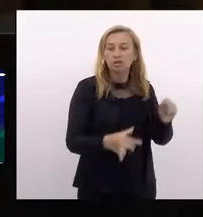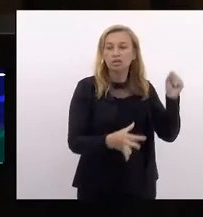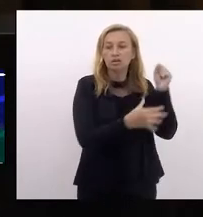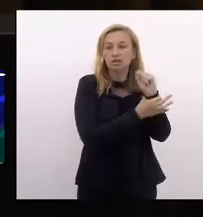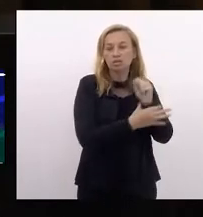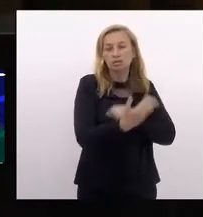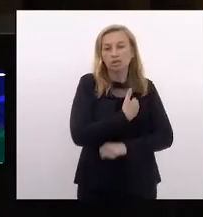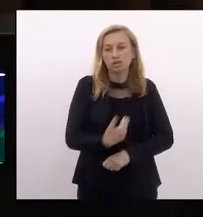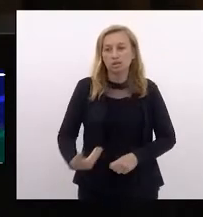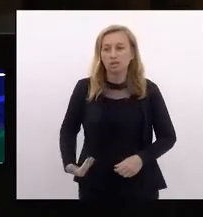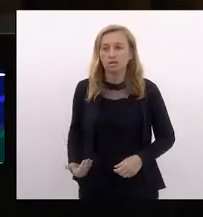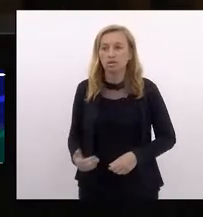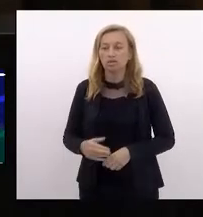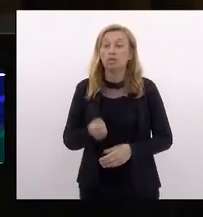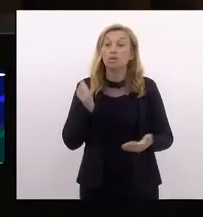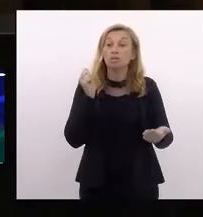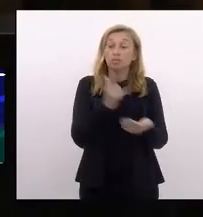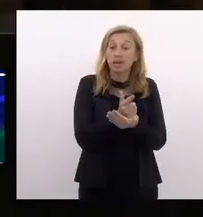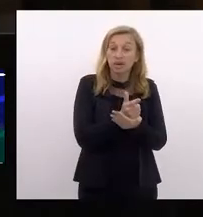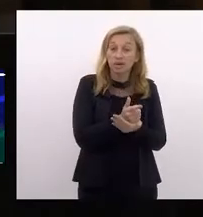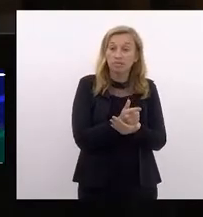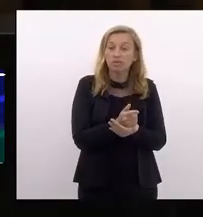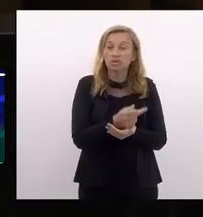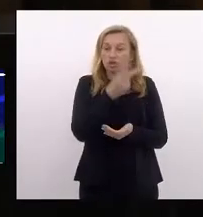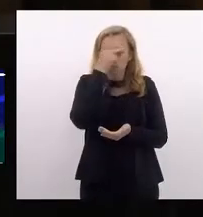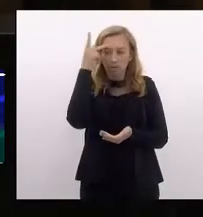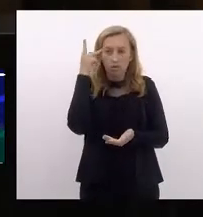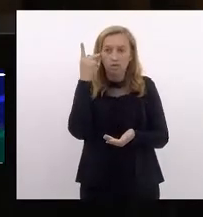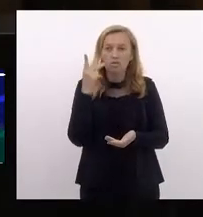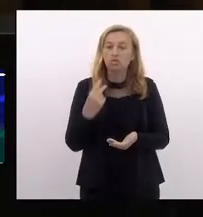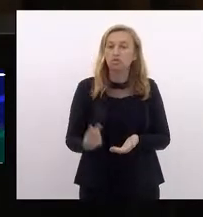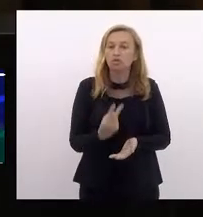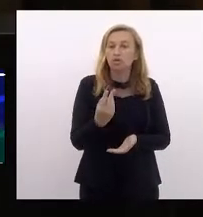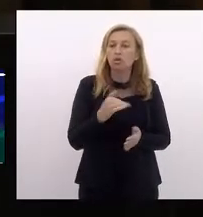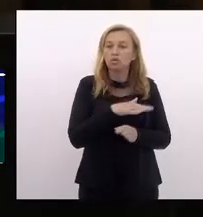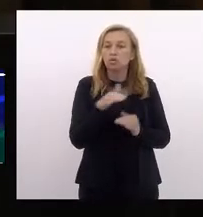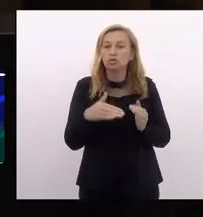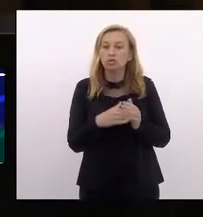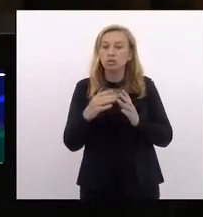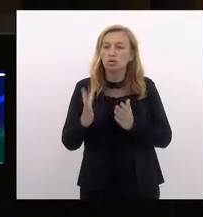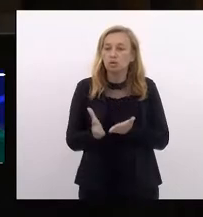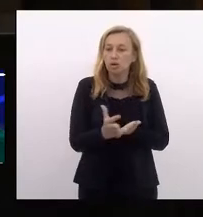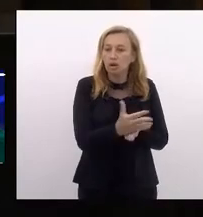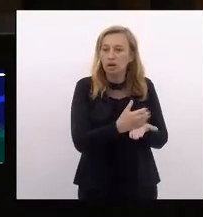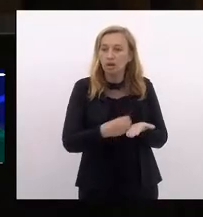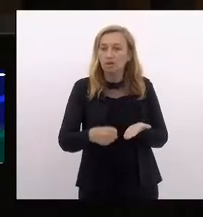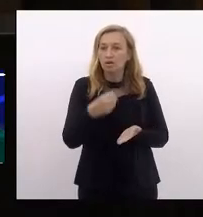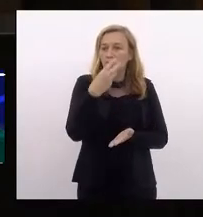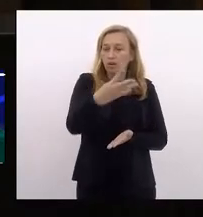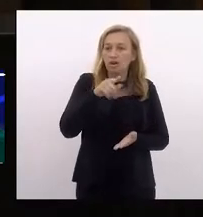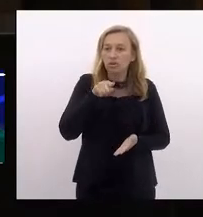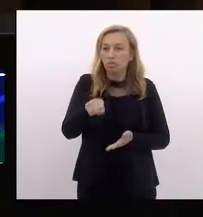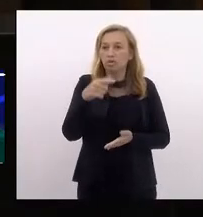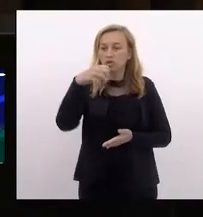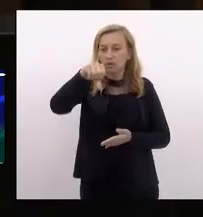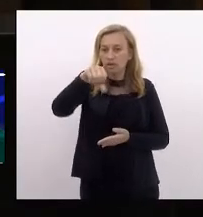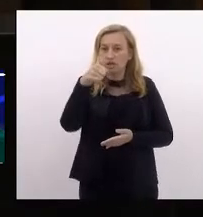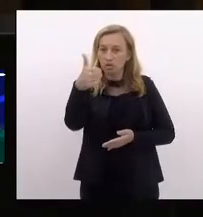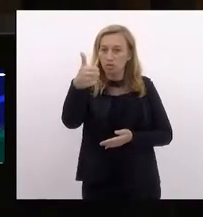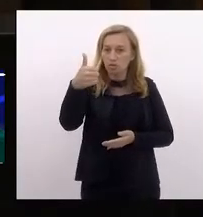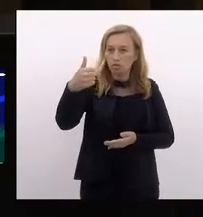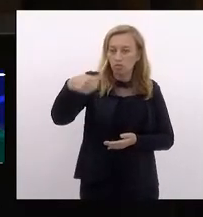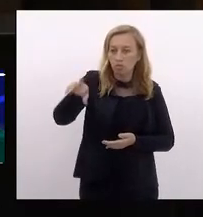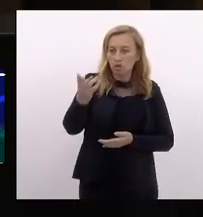pública para o pagamento de pessoal do valor total arrecadado 4.91